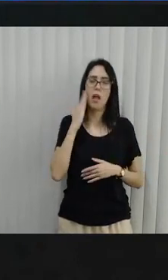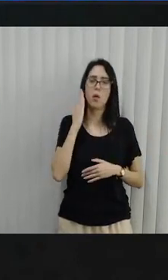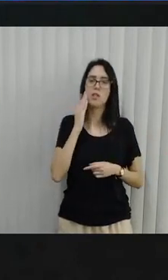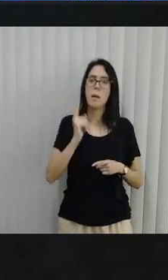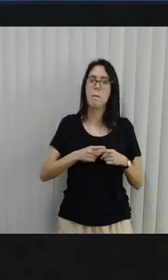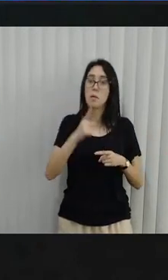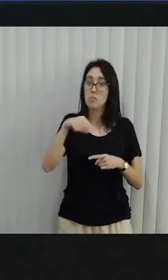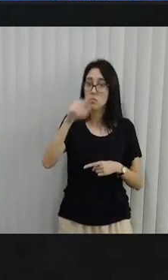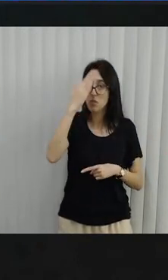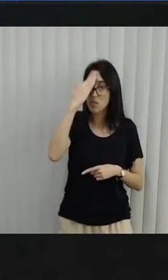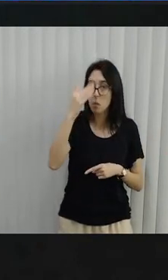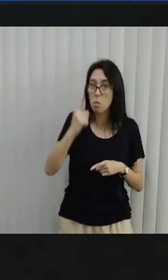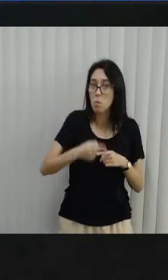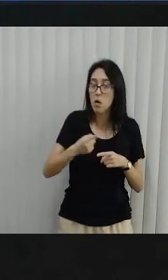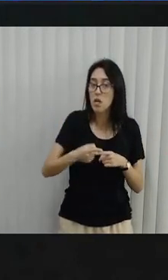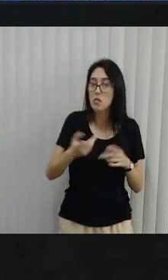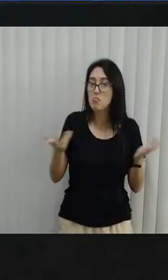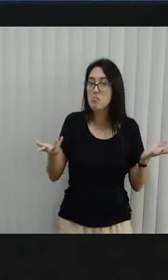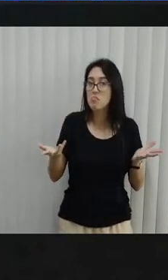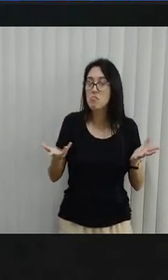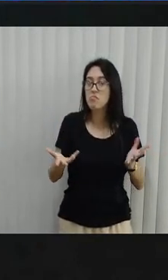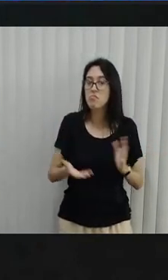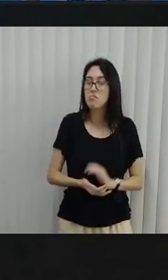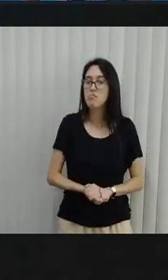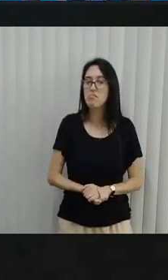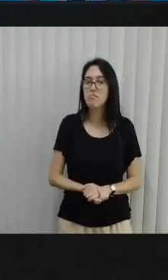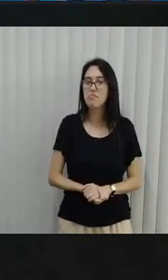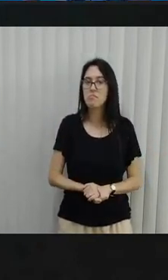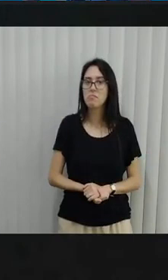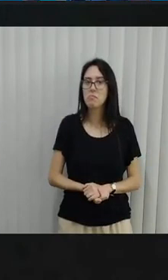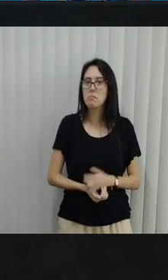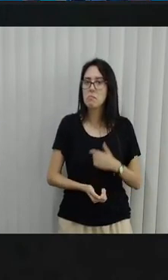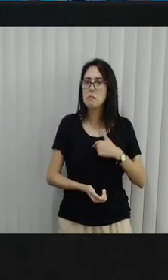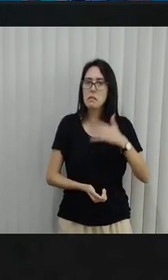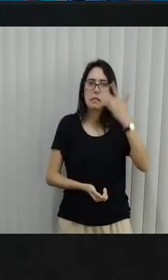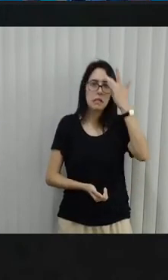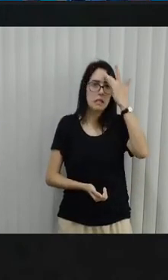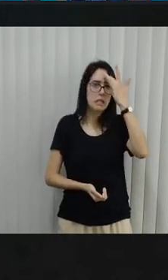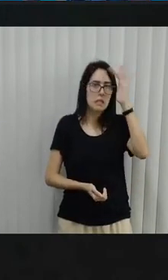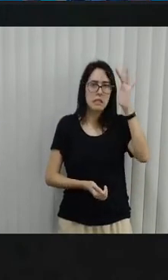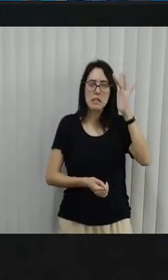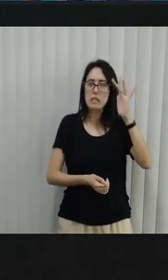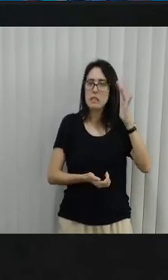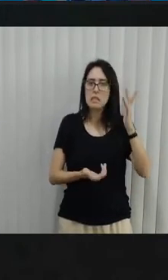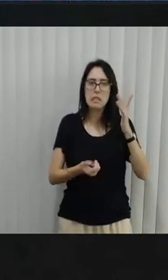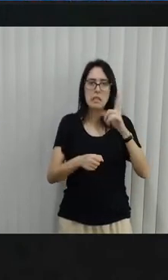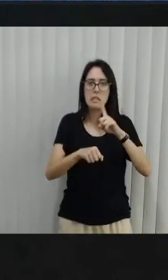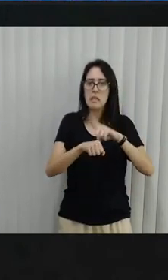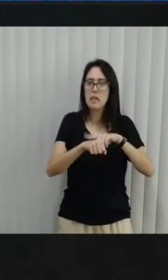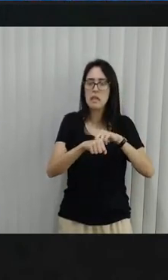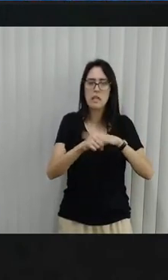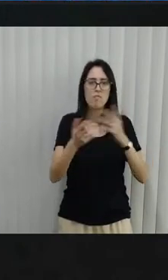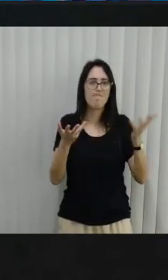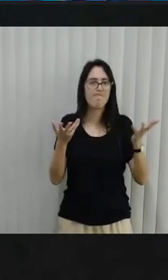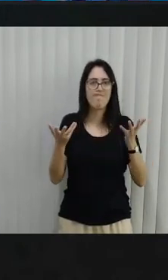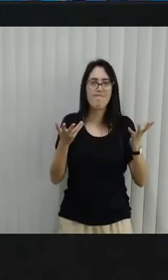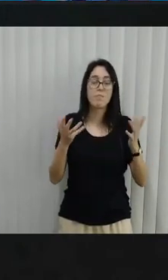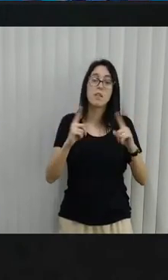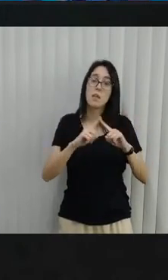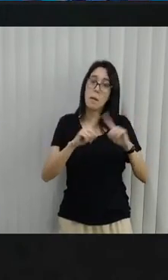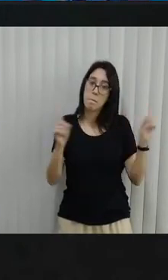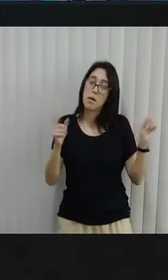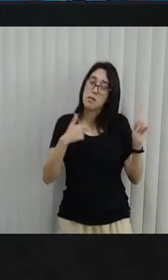Alguém sabe por quê? Alguém aí do chat sabe por quê? Ai, eu não sei se a gente vai ter o tempo de ler eles responderem. Poxa vida. Mas